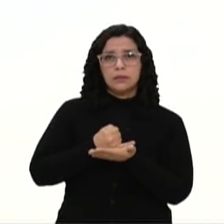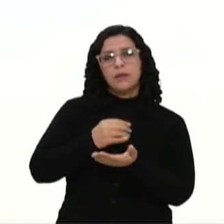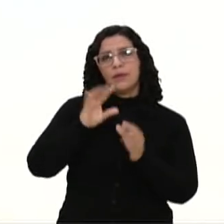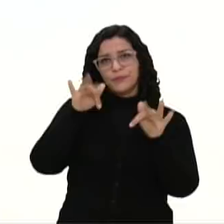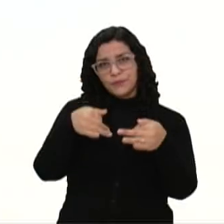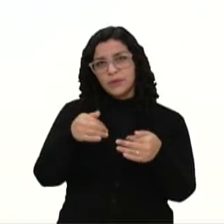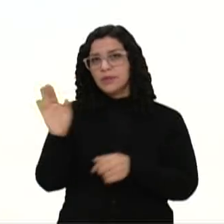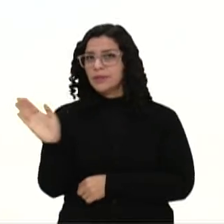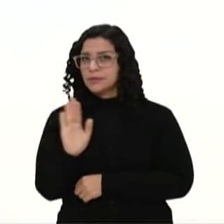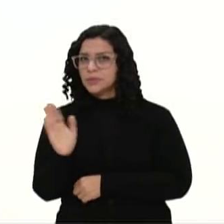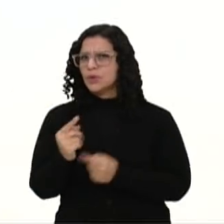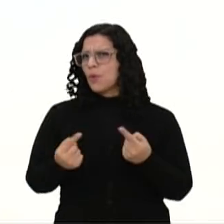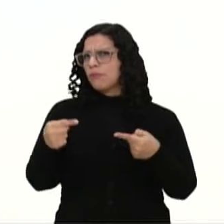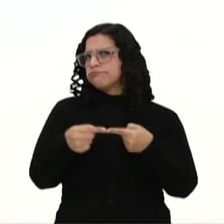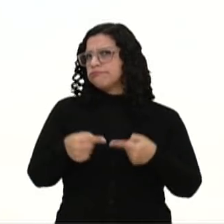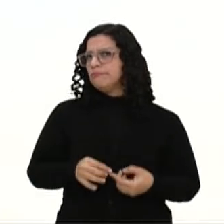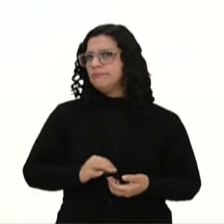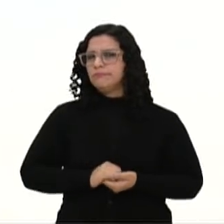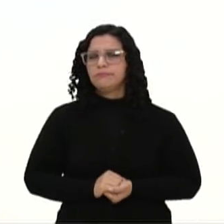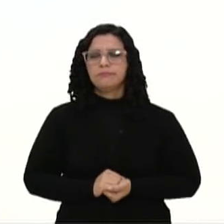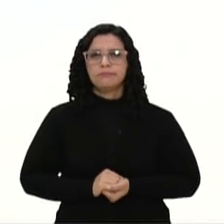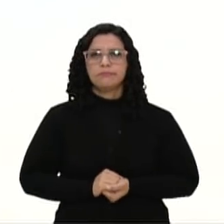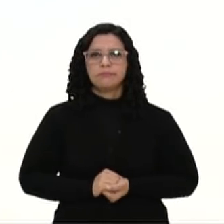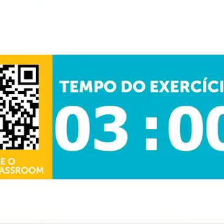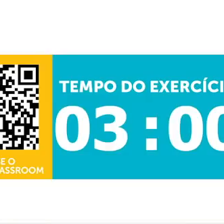qual é a despedida.